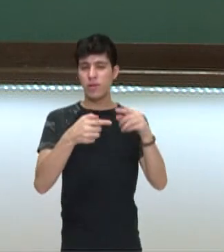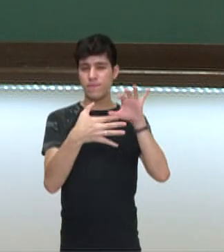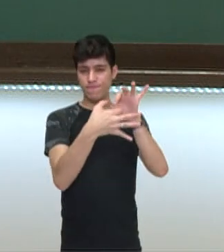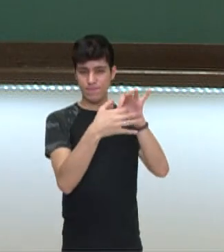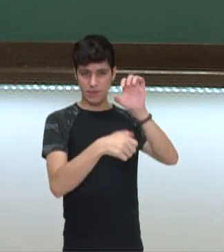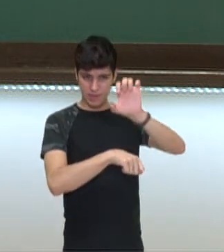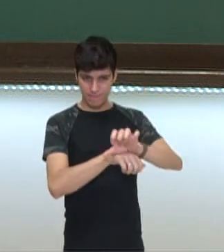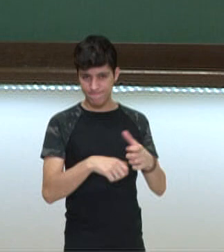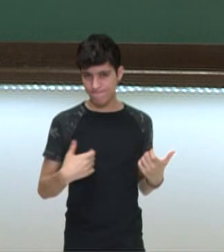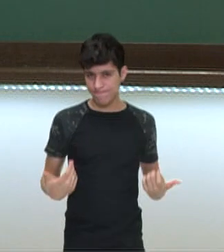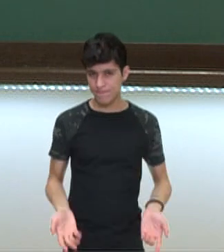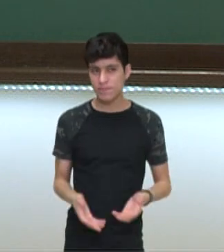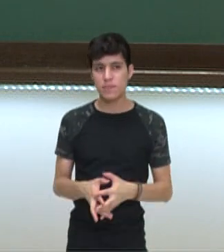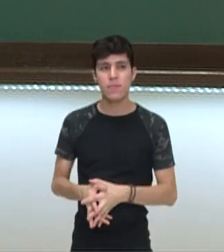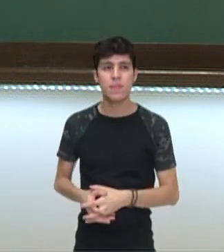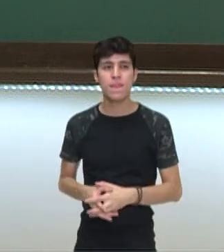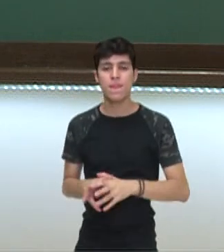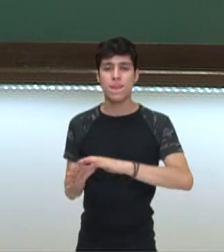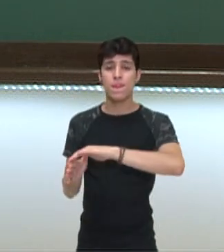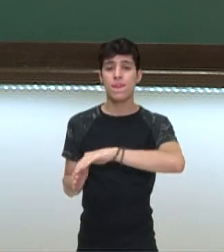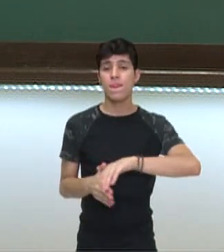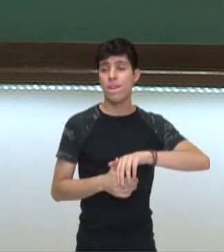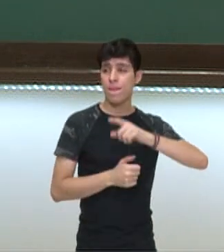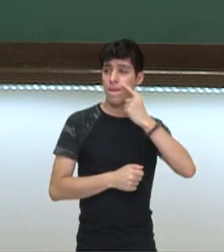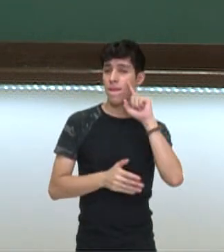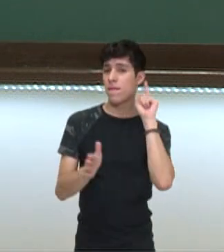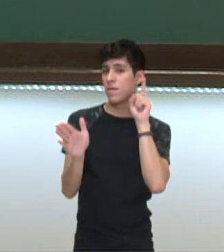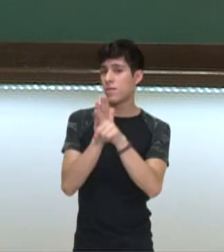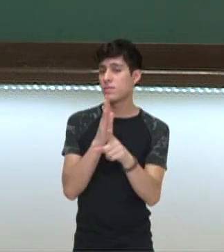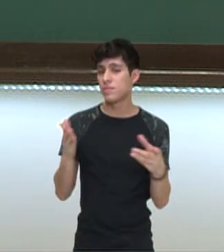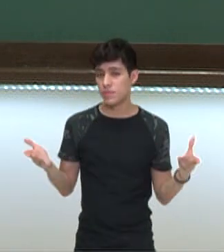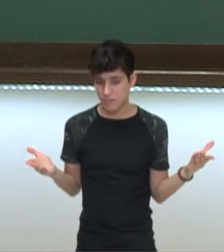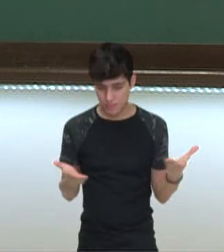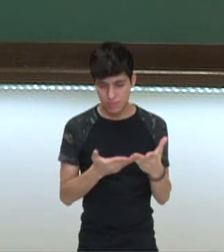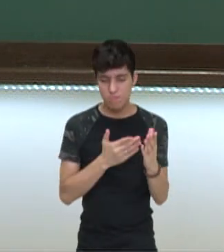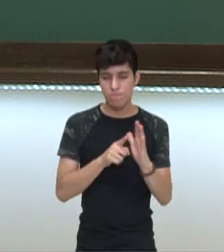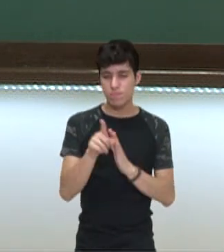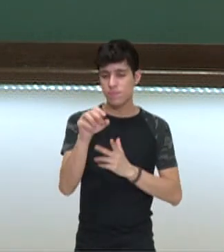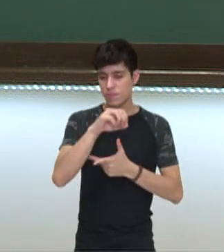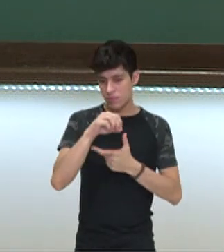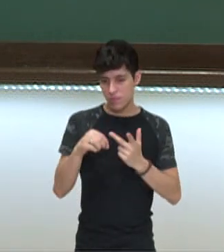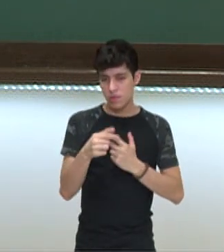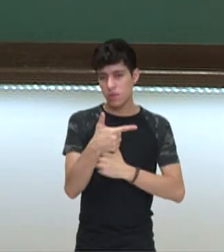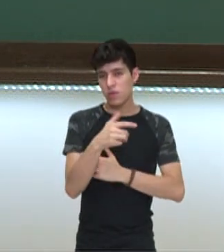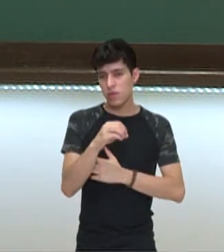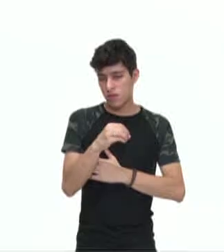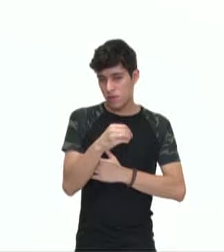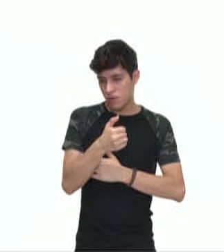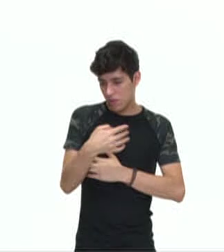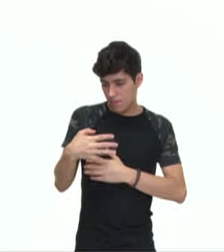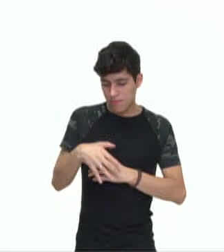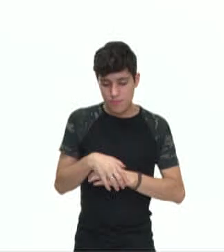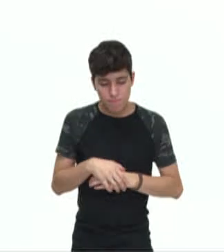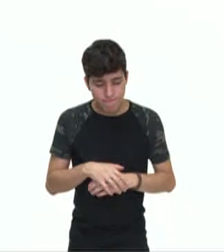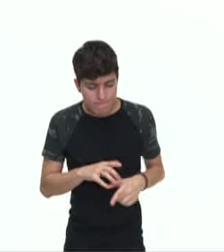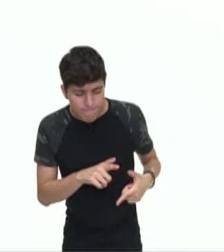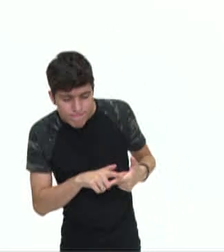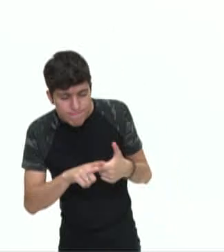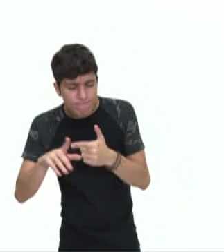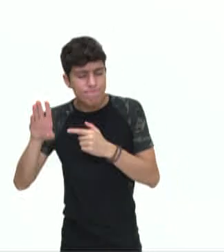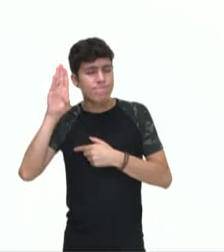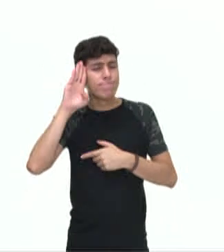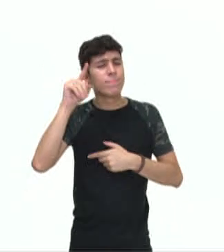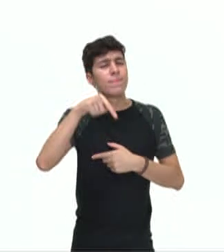estados. E vamos, então, para um quiz nosso, questão do Enem 2014. O problema central a